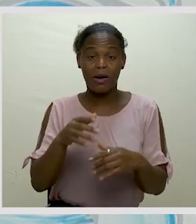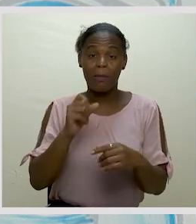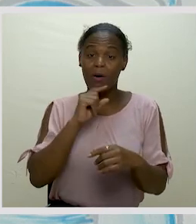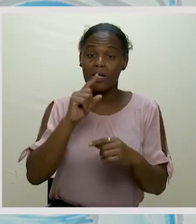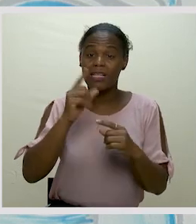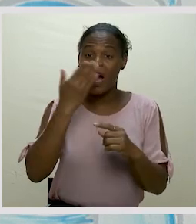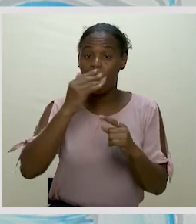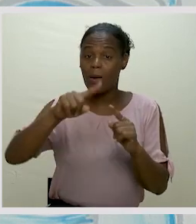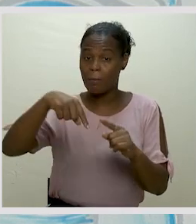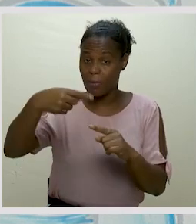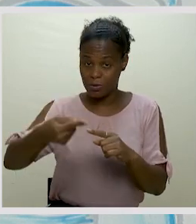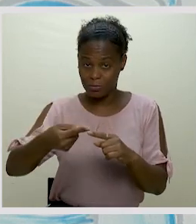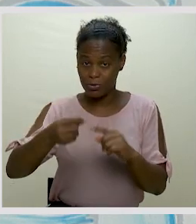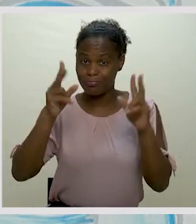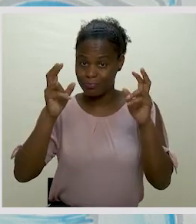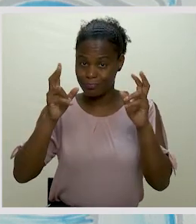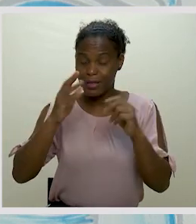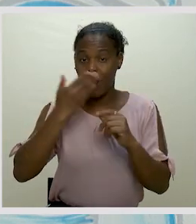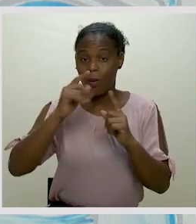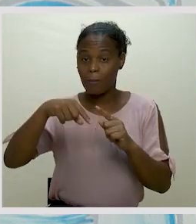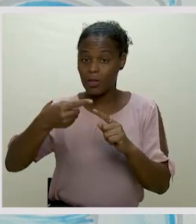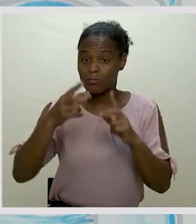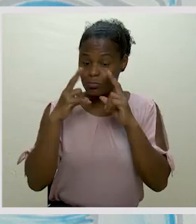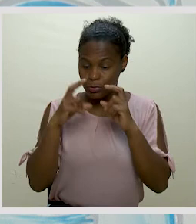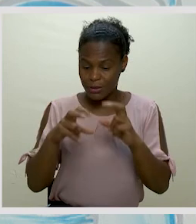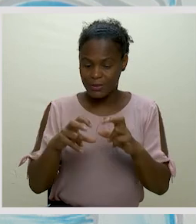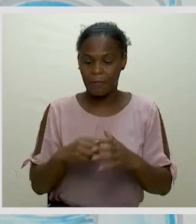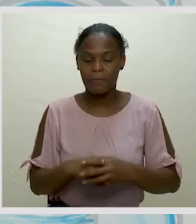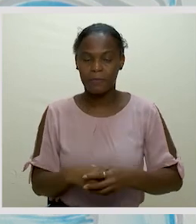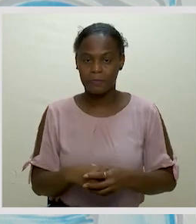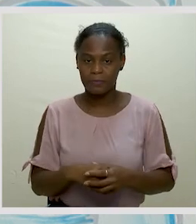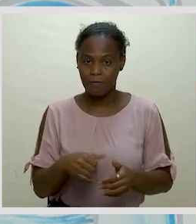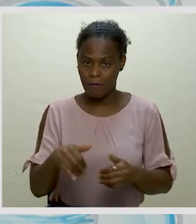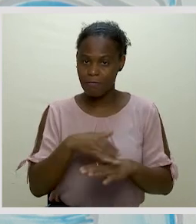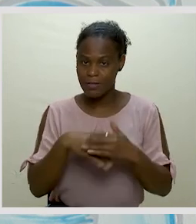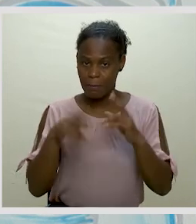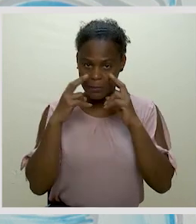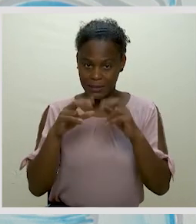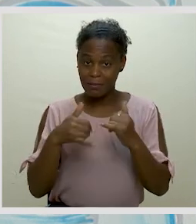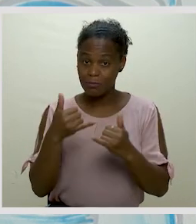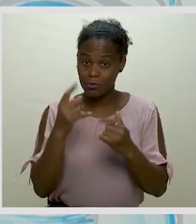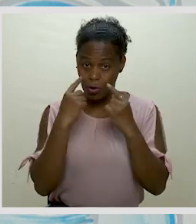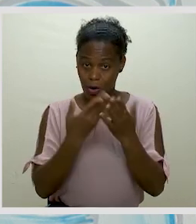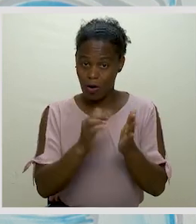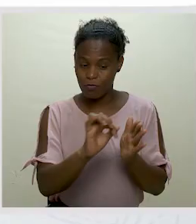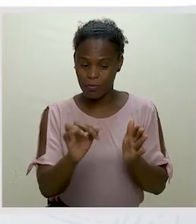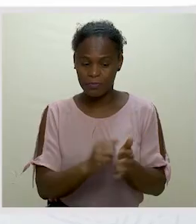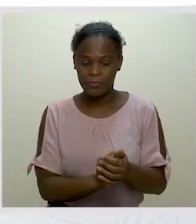o conteúdo da nossa próxima aula, né? Vocês deverão então fazer uma pesquisa sobre isso, que já eu vou mostrar daqui a pouco.